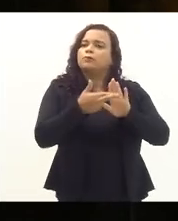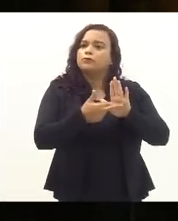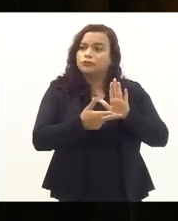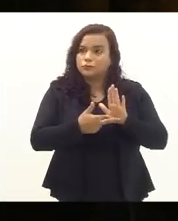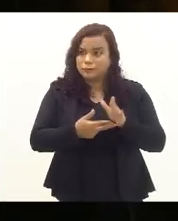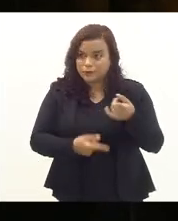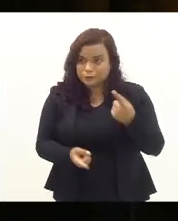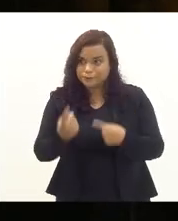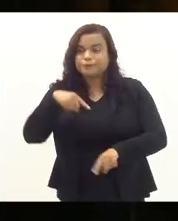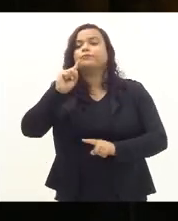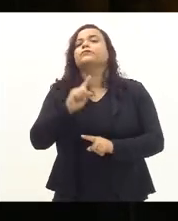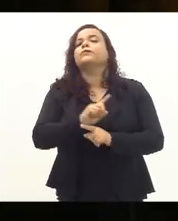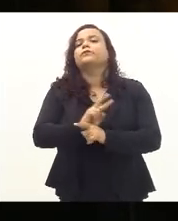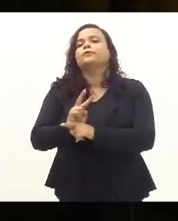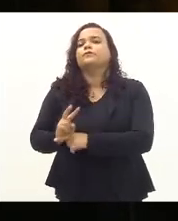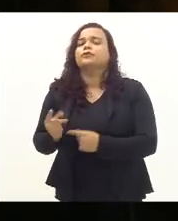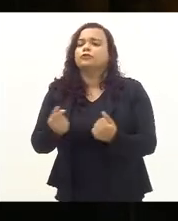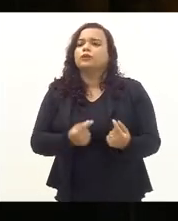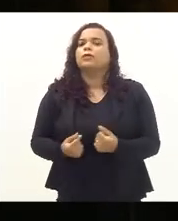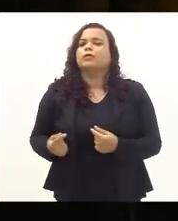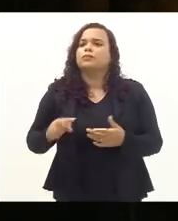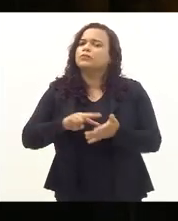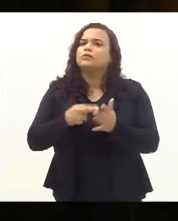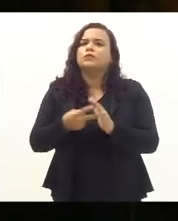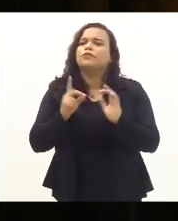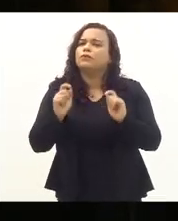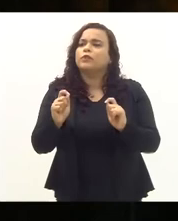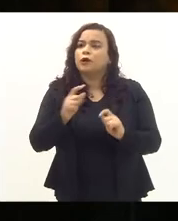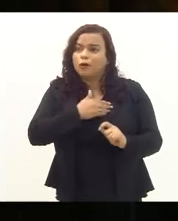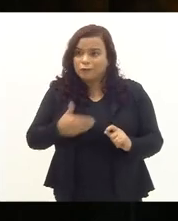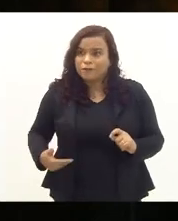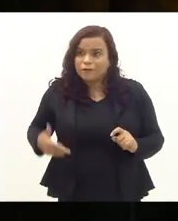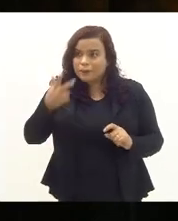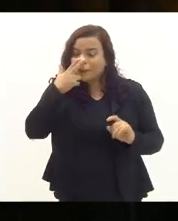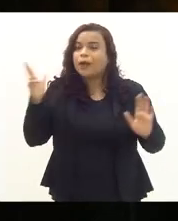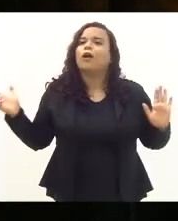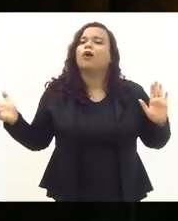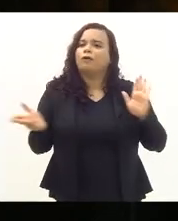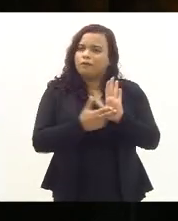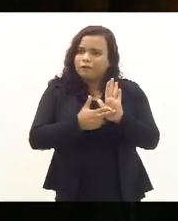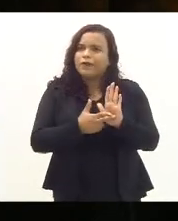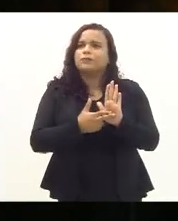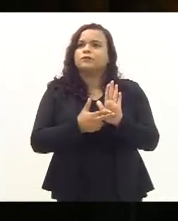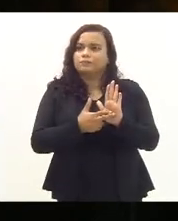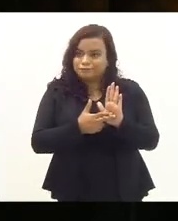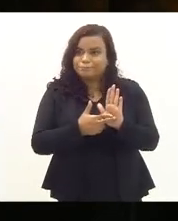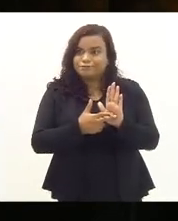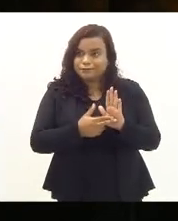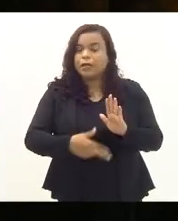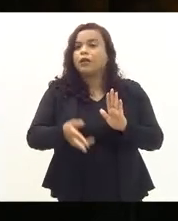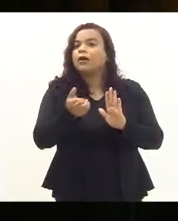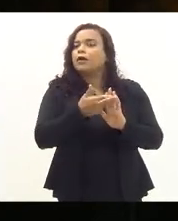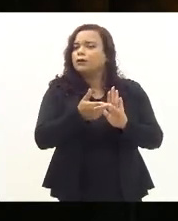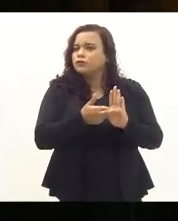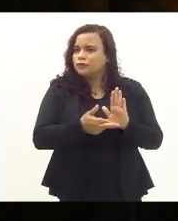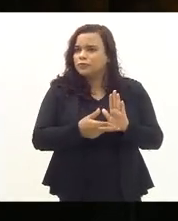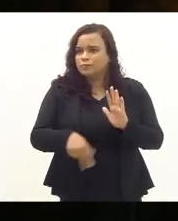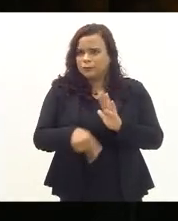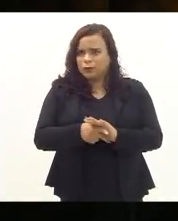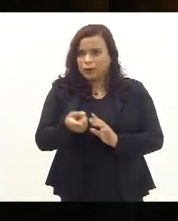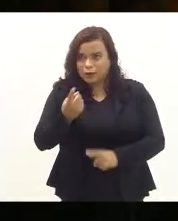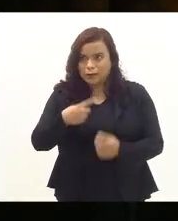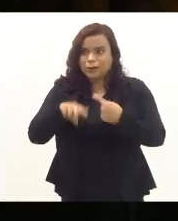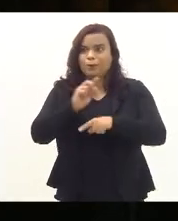de recuperação fiscal ou seja o governo confessa que ter aderido o regime de recuperação